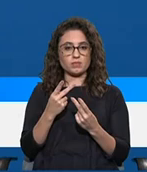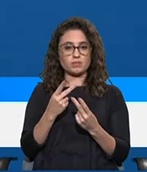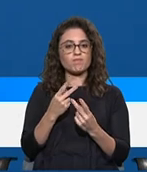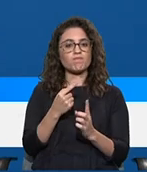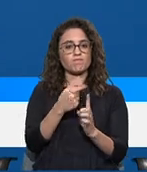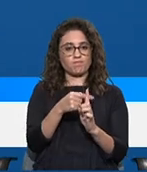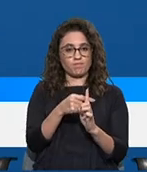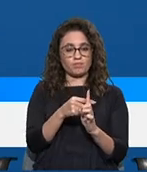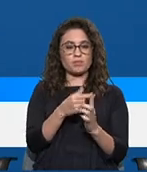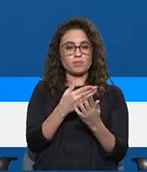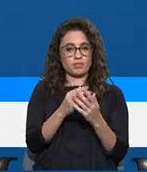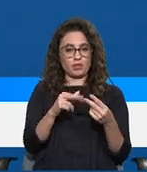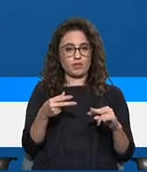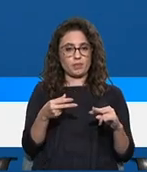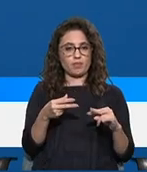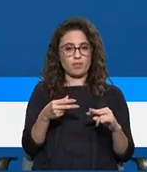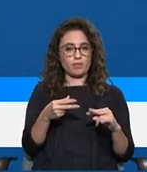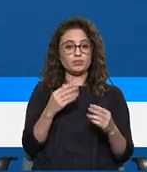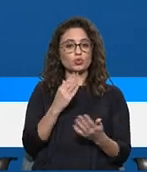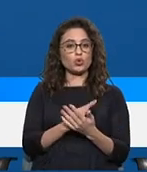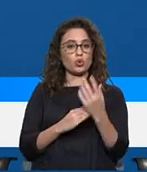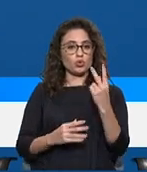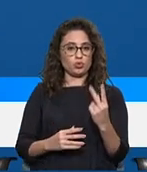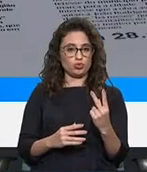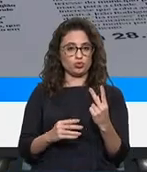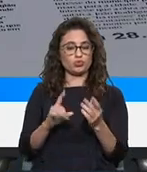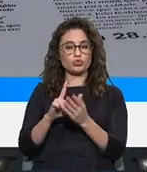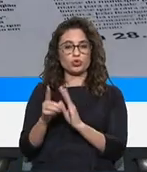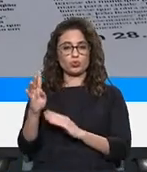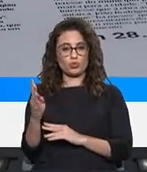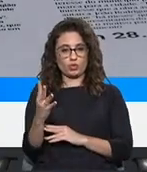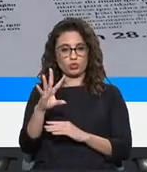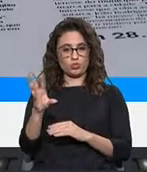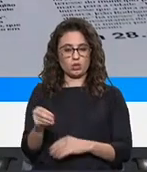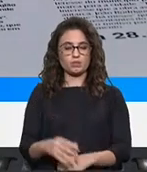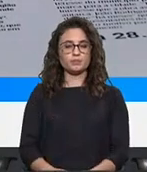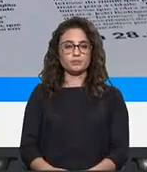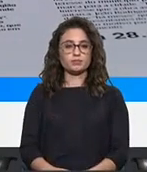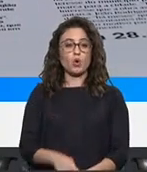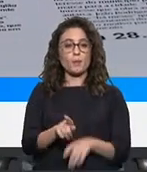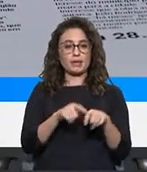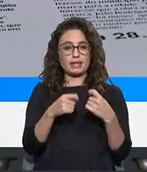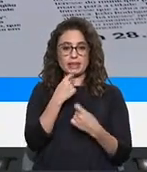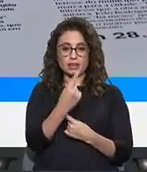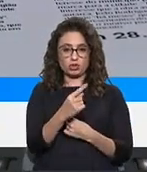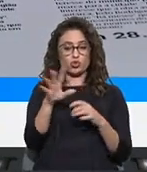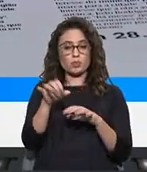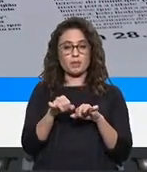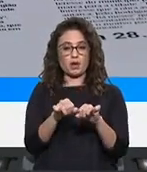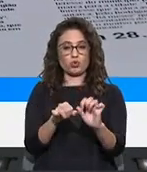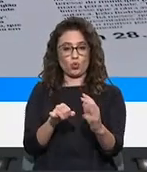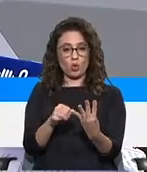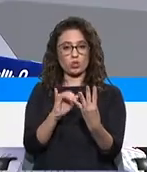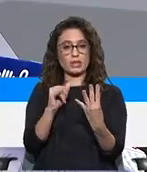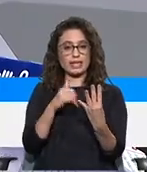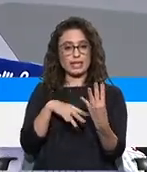favorável por parte da Câmara. Apenas dois de quatro projetos. Segundo o partido, dos quatro supermercados que o Lidl